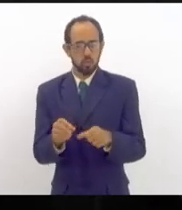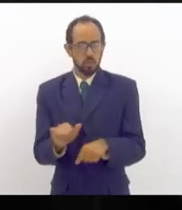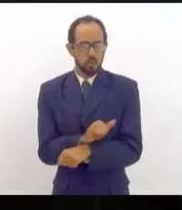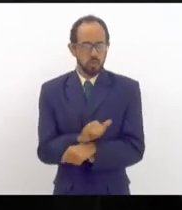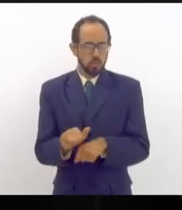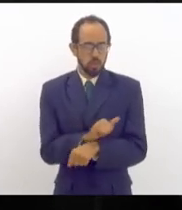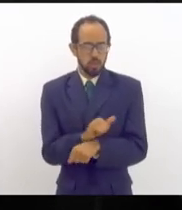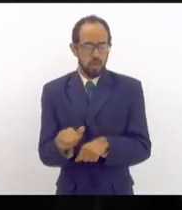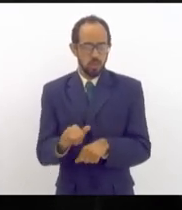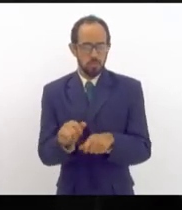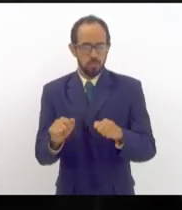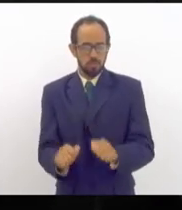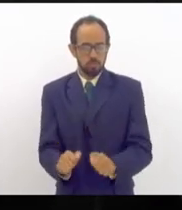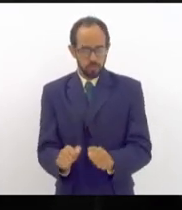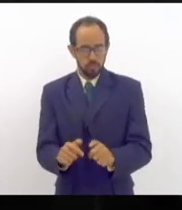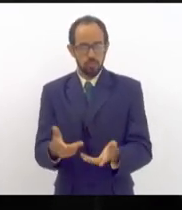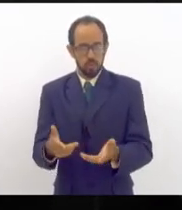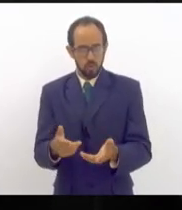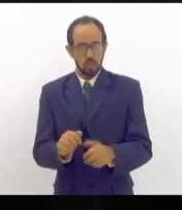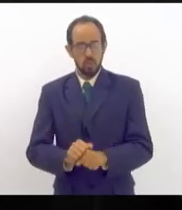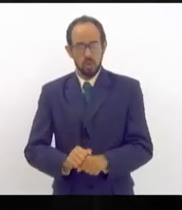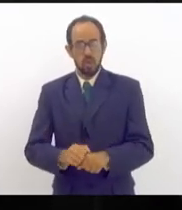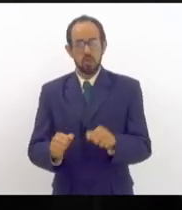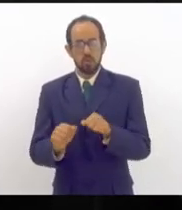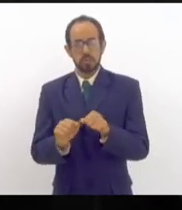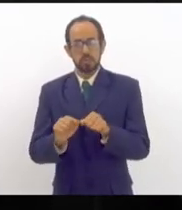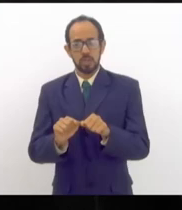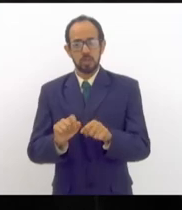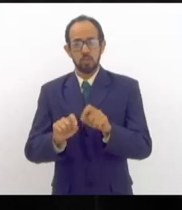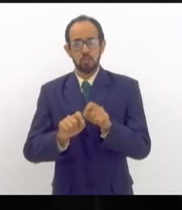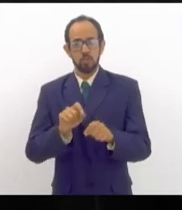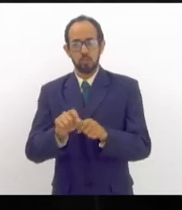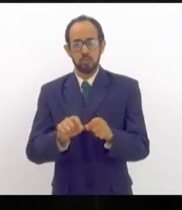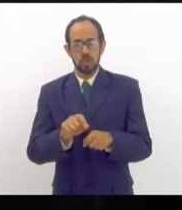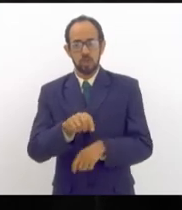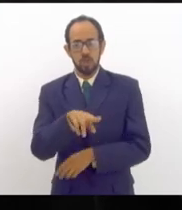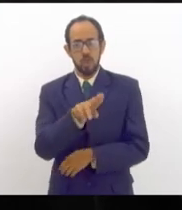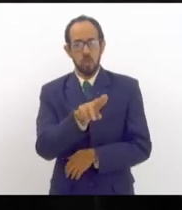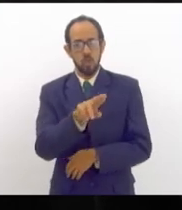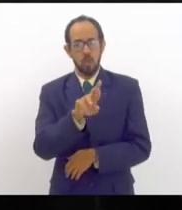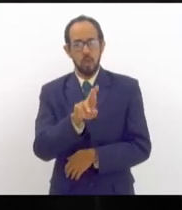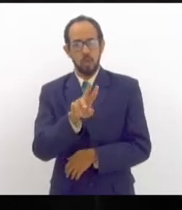implantaram uma unidade chamada URV